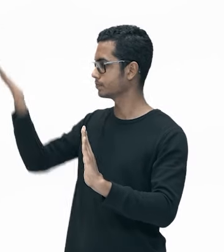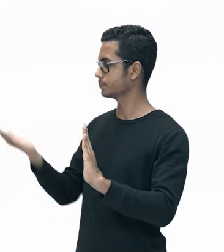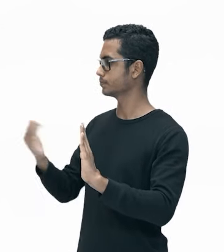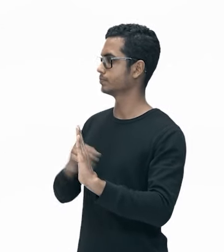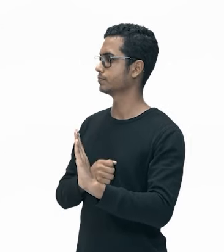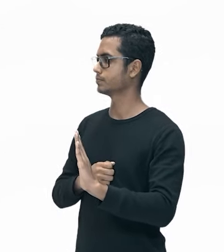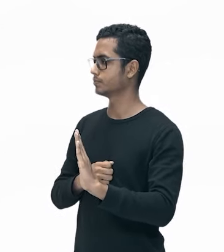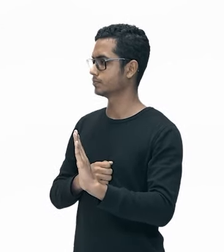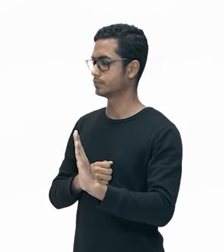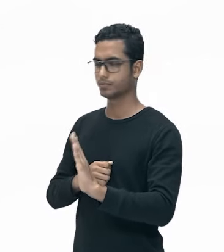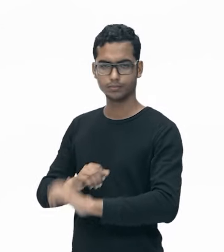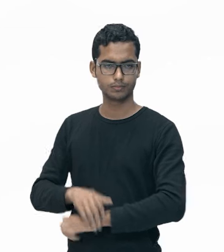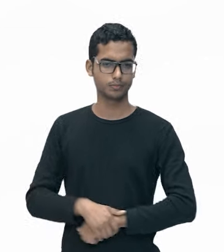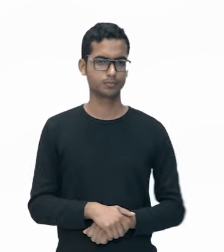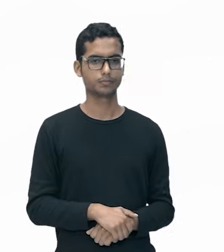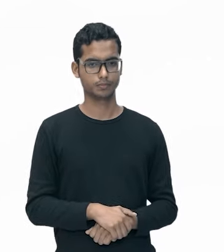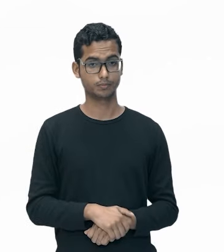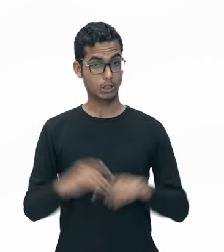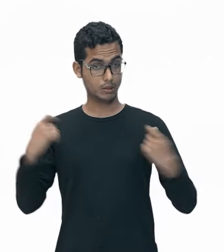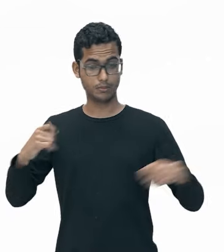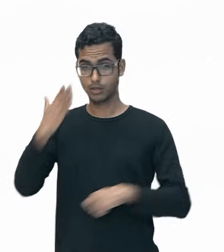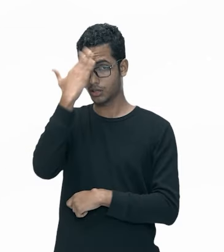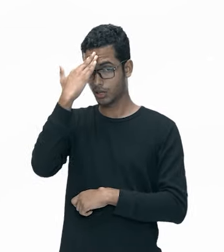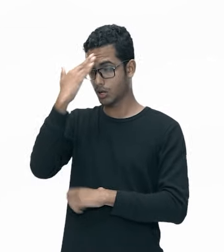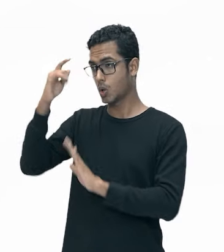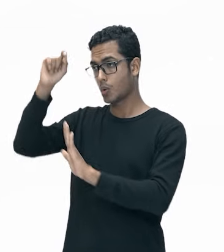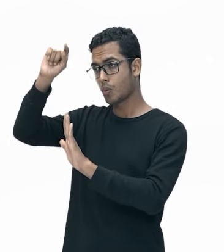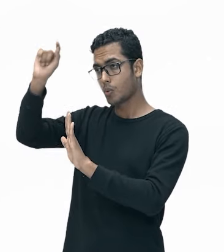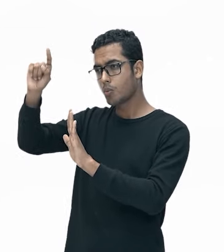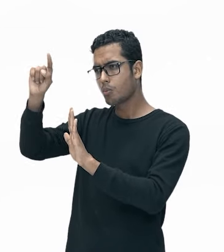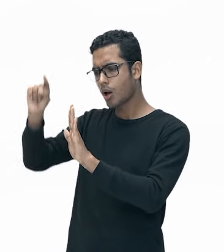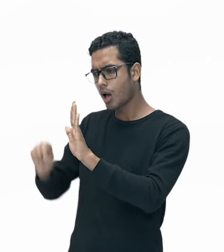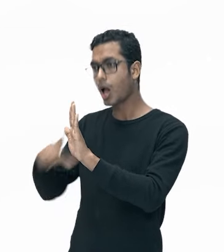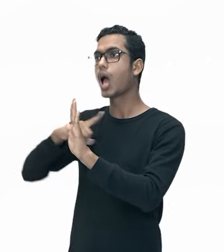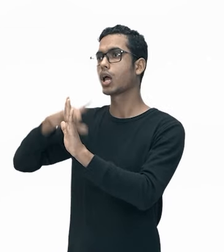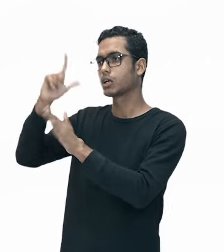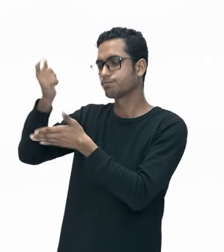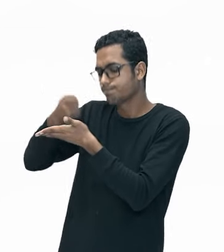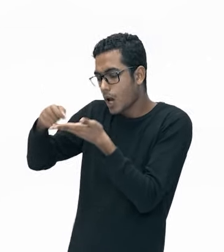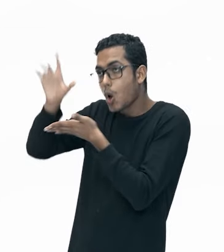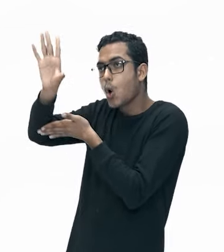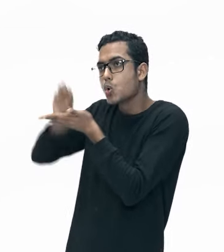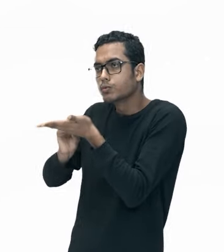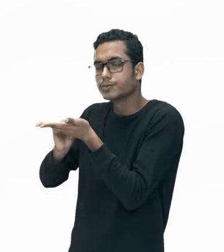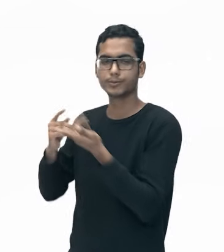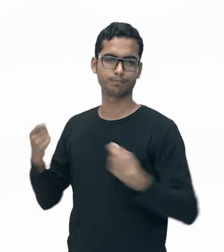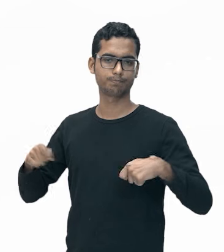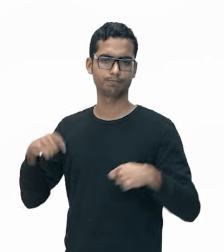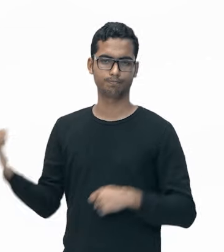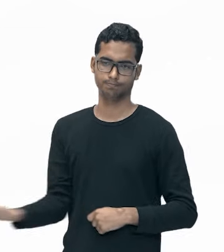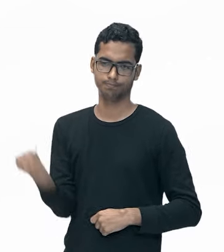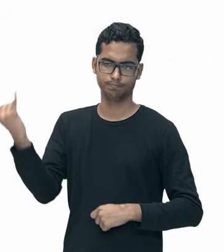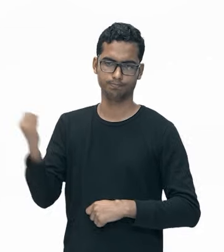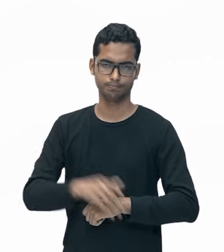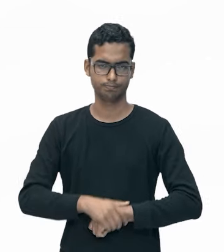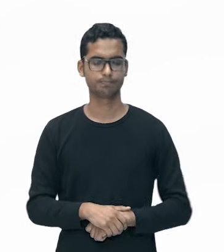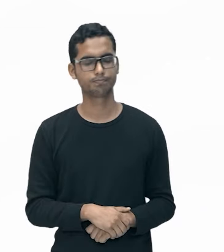gente a gente precisa ter isso anotadinho senão vai dificultar a nossa vida hein Então bora lembrar que que é um